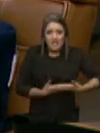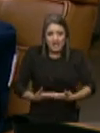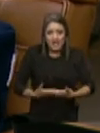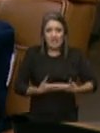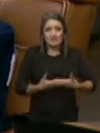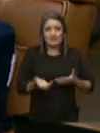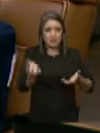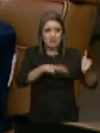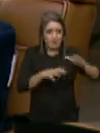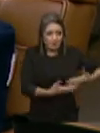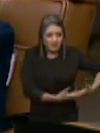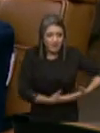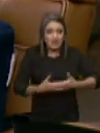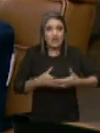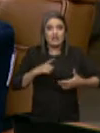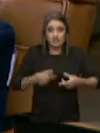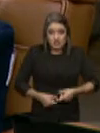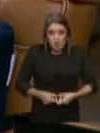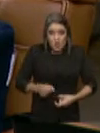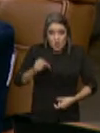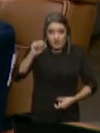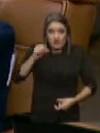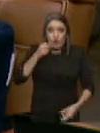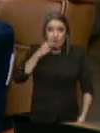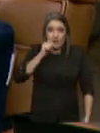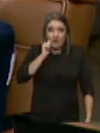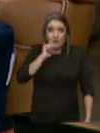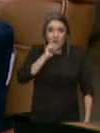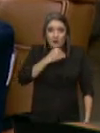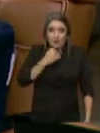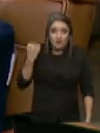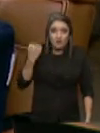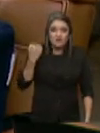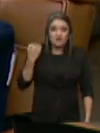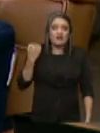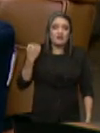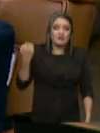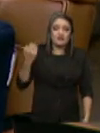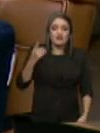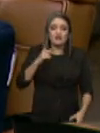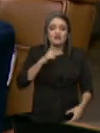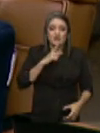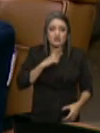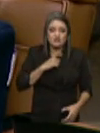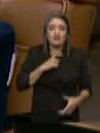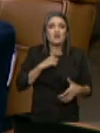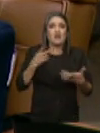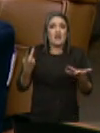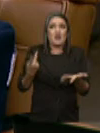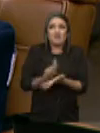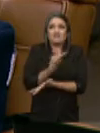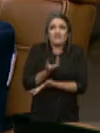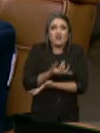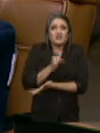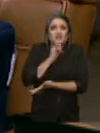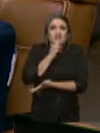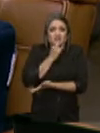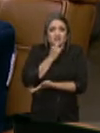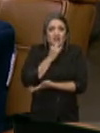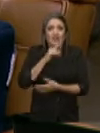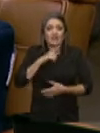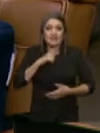com cordão umbilical, tendo perdido seus pais. Uma cena extremamente comovente de uma menina